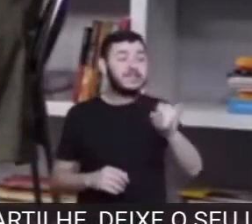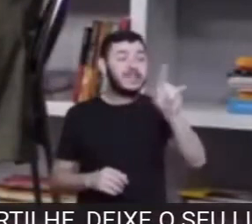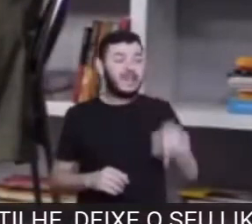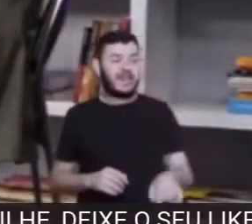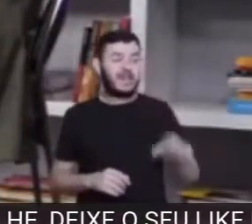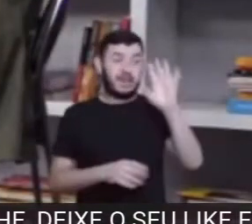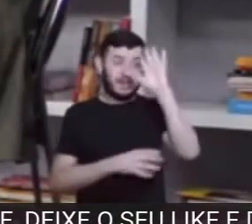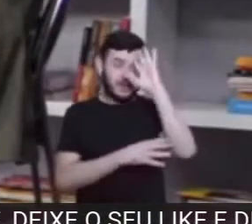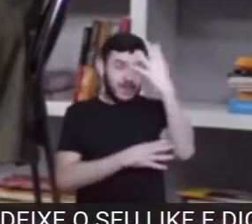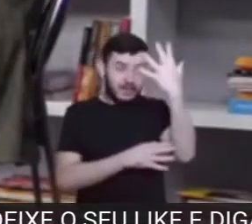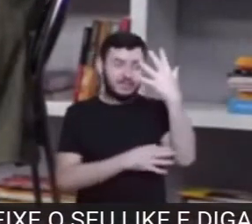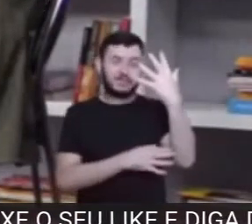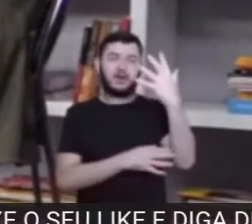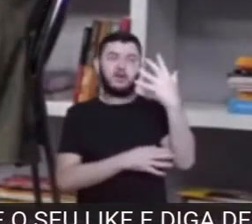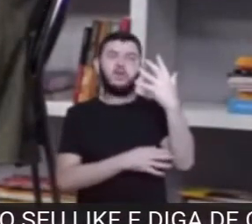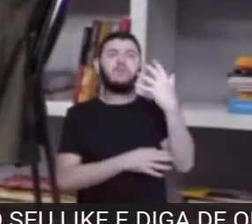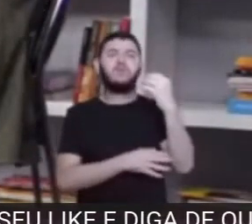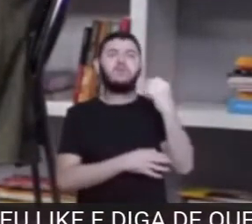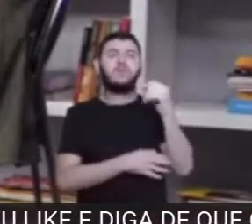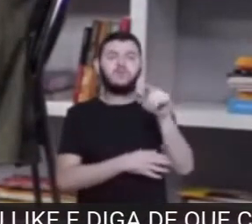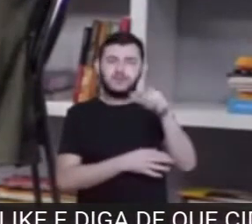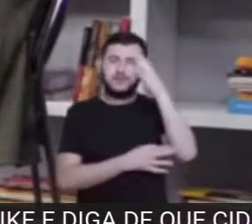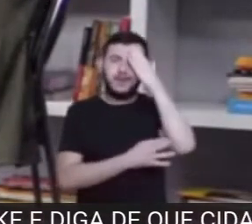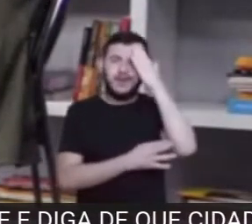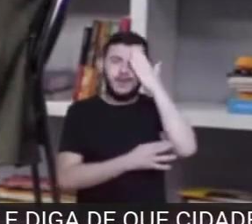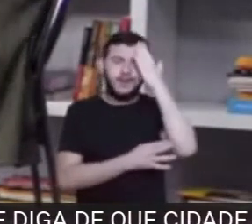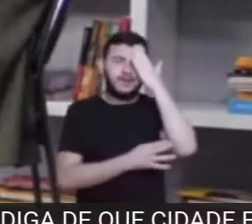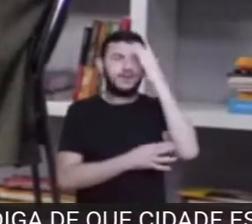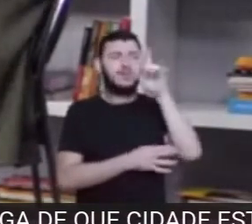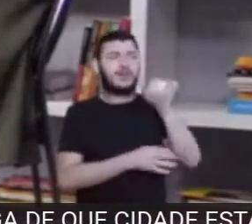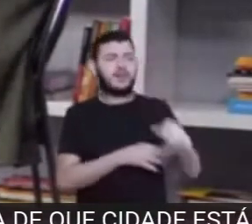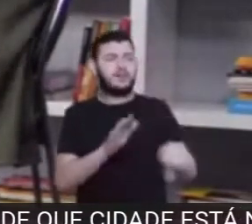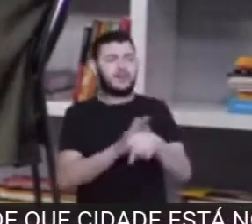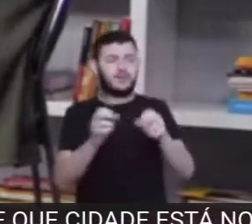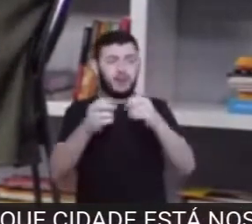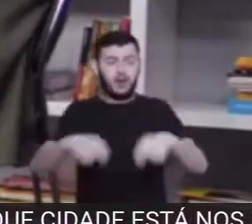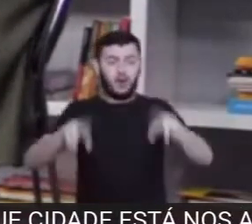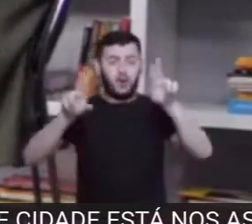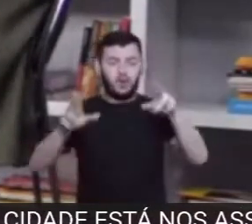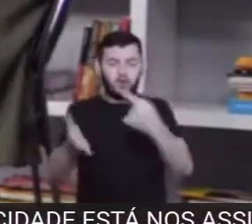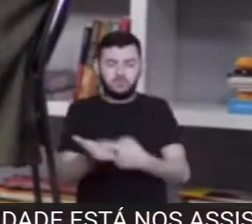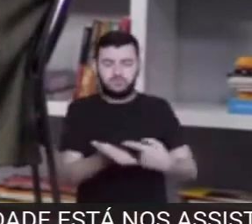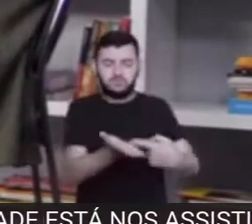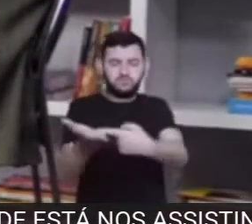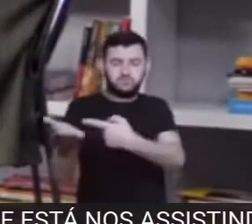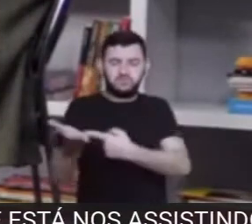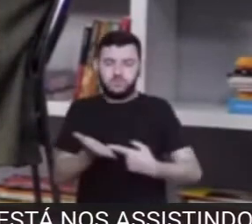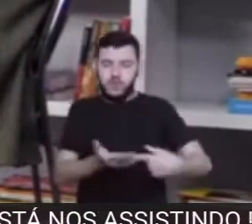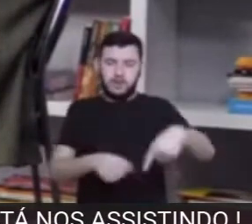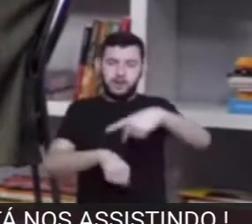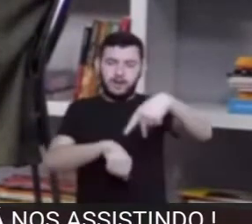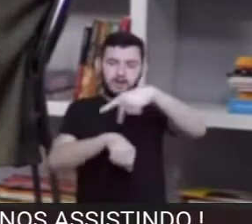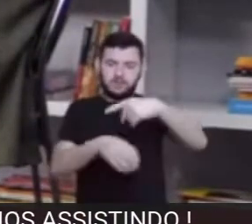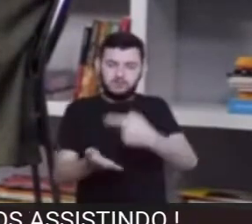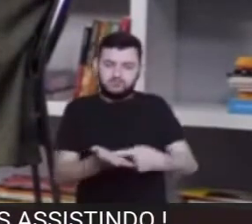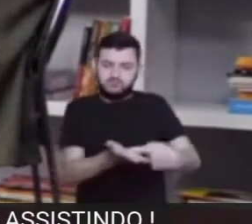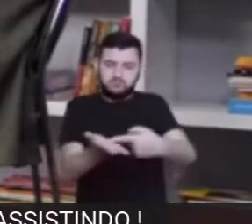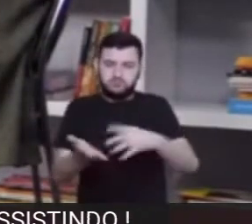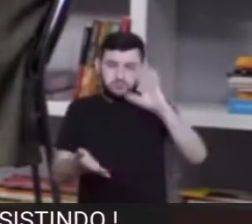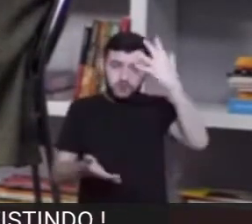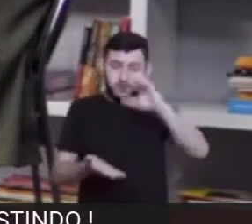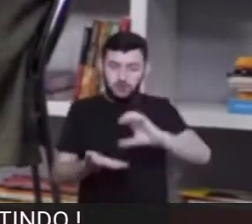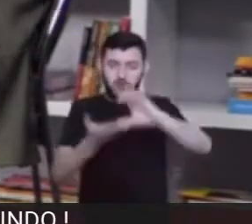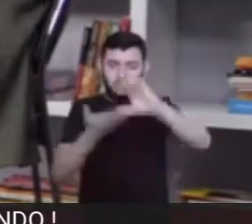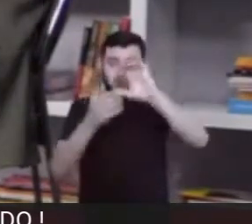tirada, sabe, no seio da ONU. Numa decisão, numa discussão, sabe, com o Conselho de Segurança da ONU e